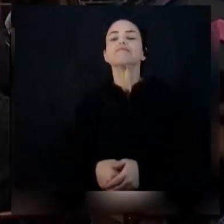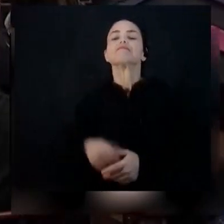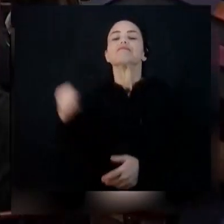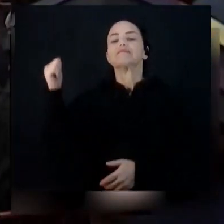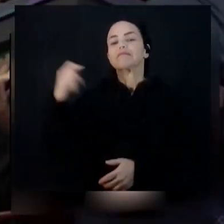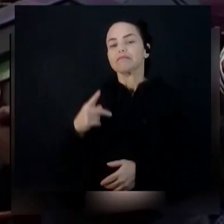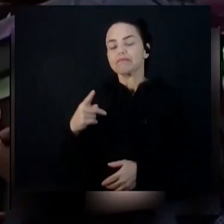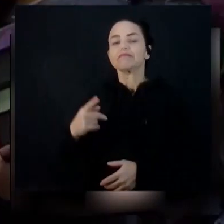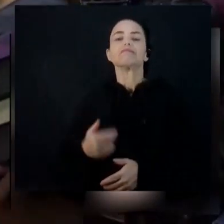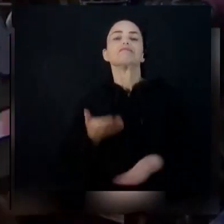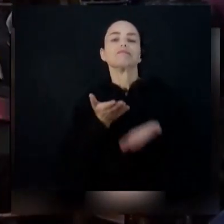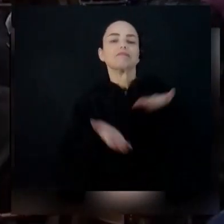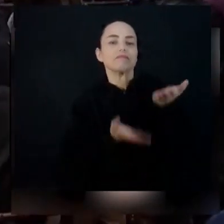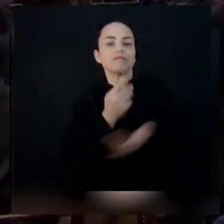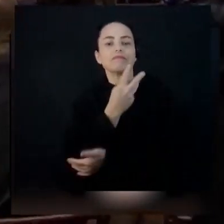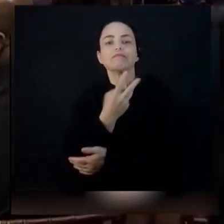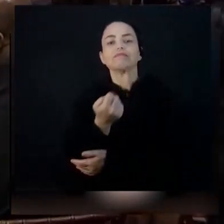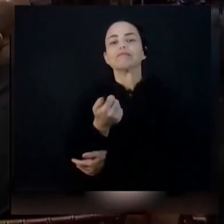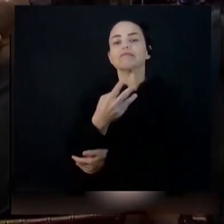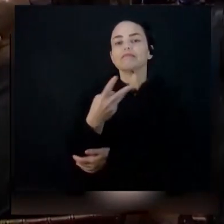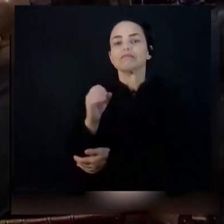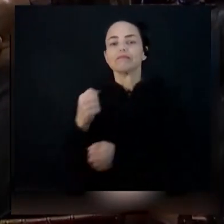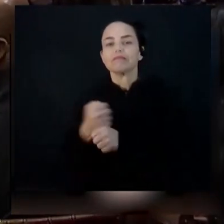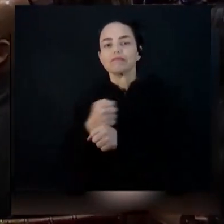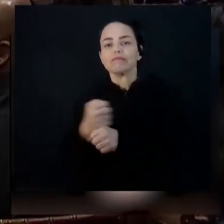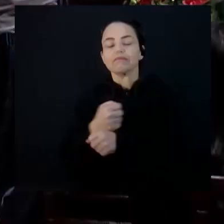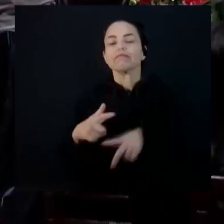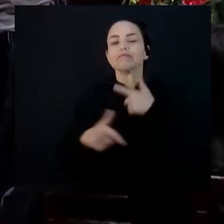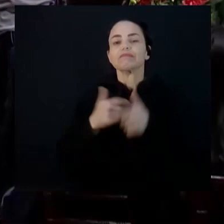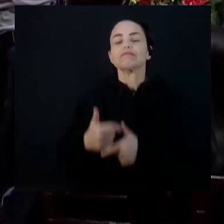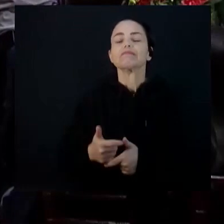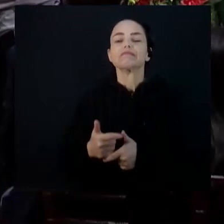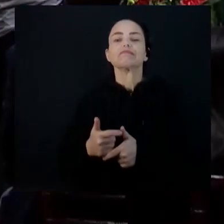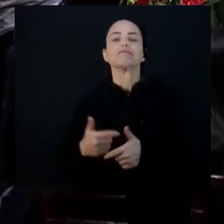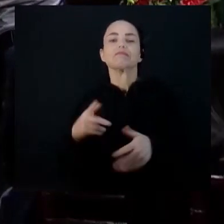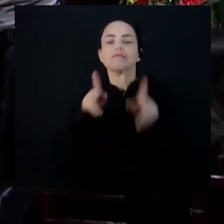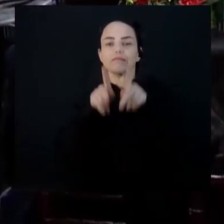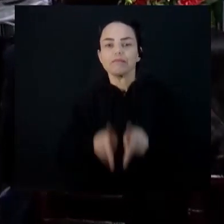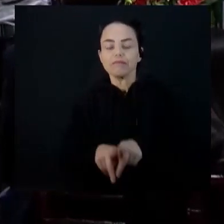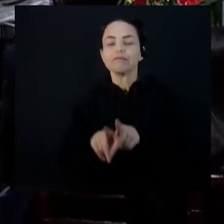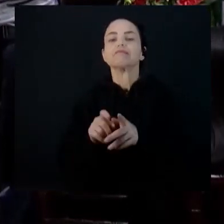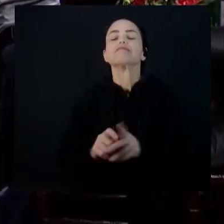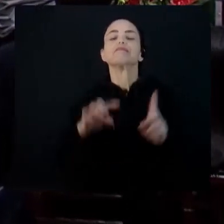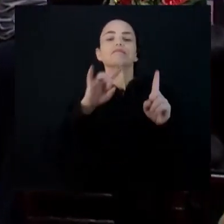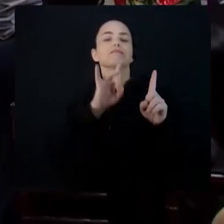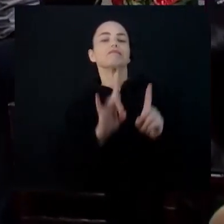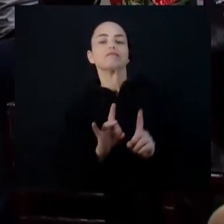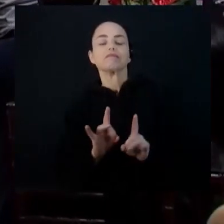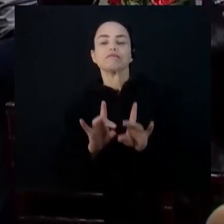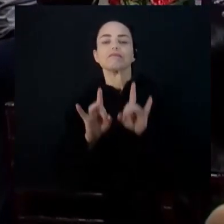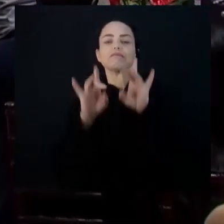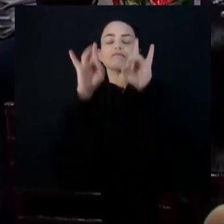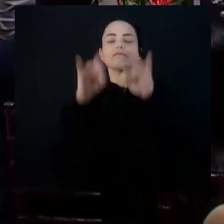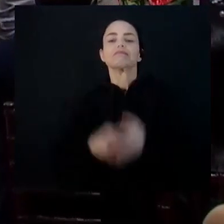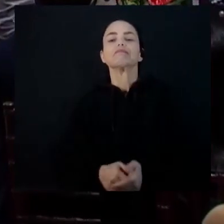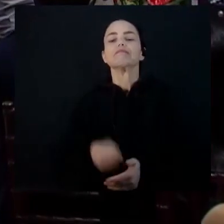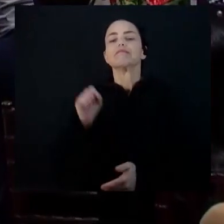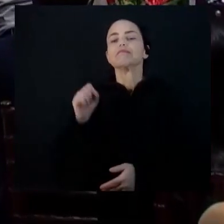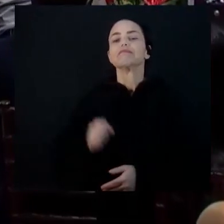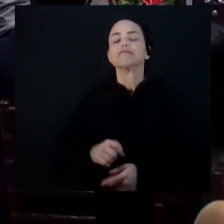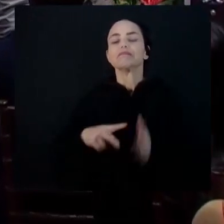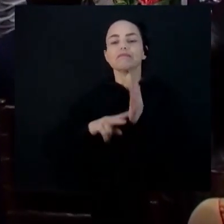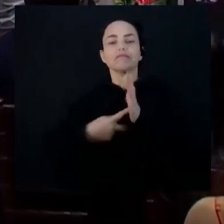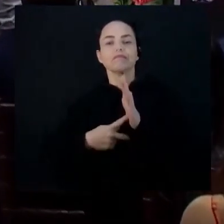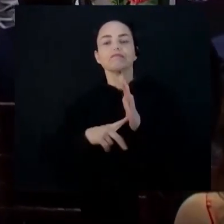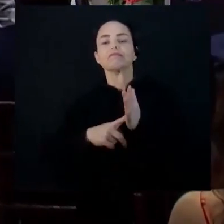dedicaram quase 30 anos de serviço à população. Durante a solenidade, o SimSaúde, Sindicato dos Trabalhadores da